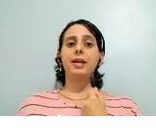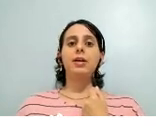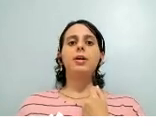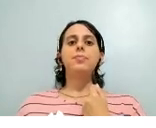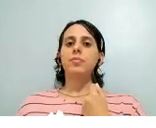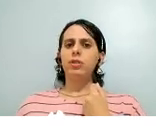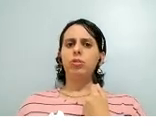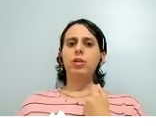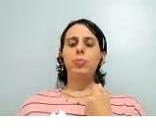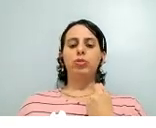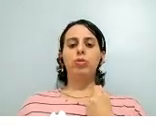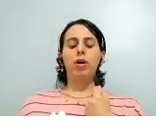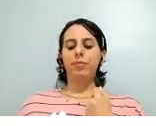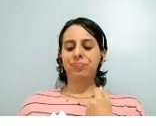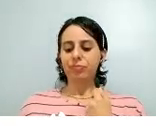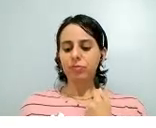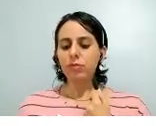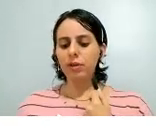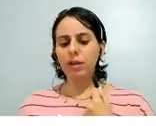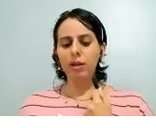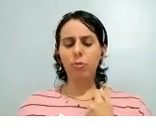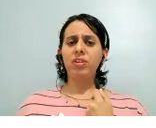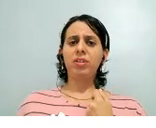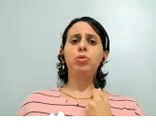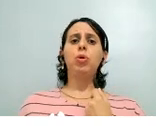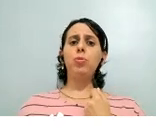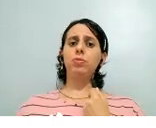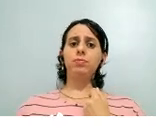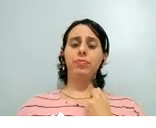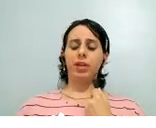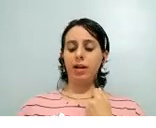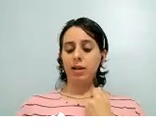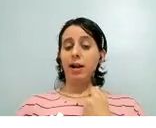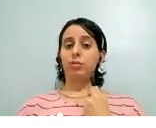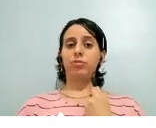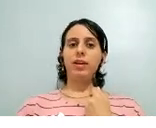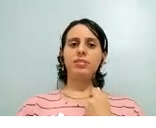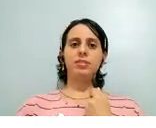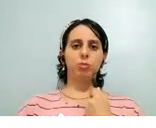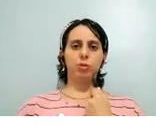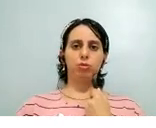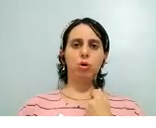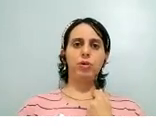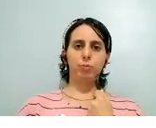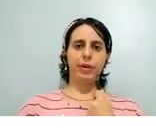B. Isso aqui, pessoal, é uma coisa muito comum, tá? Às